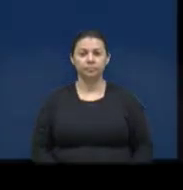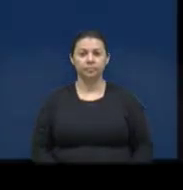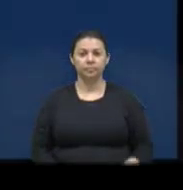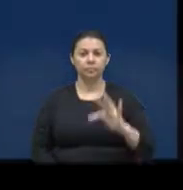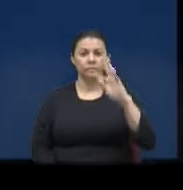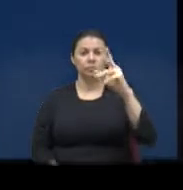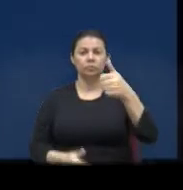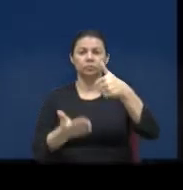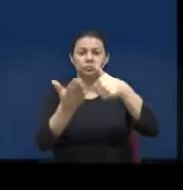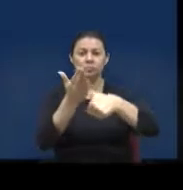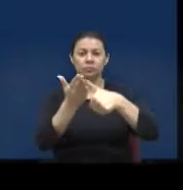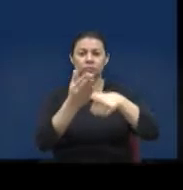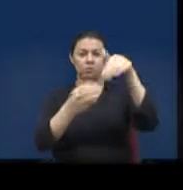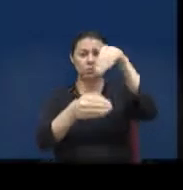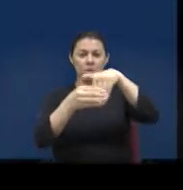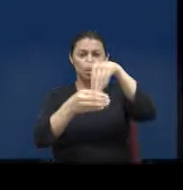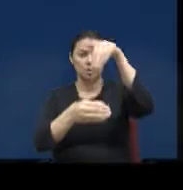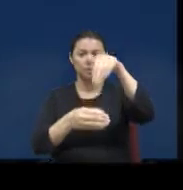voto